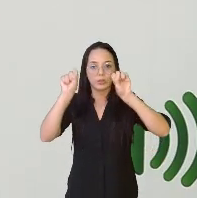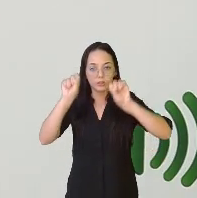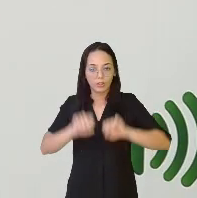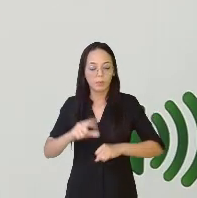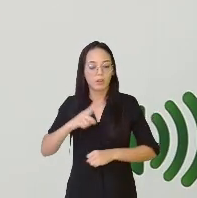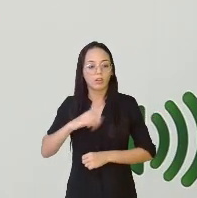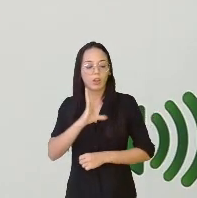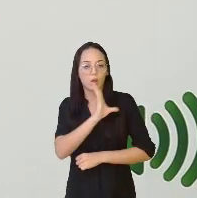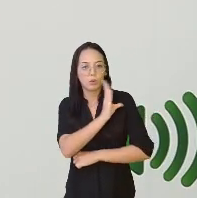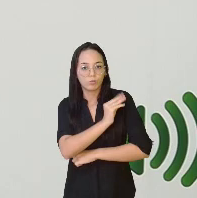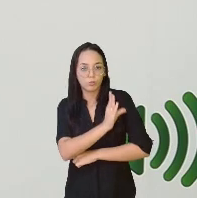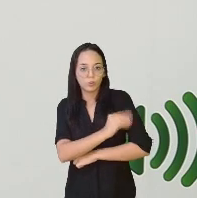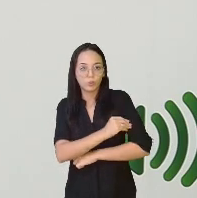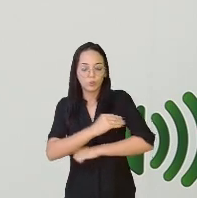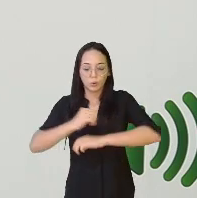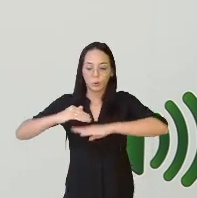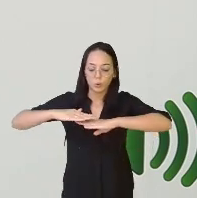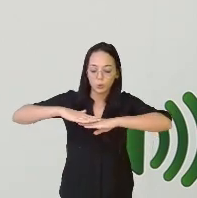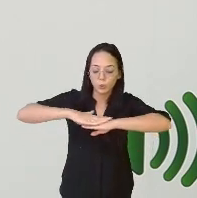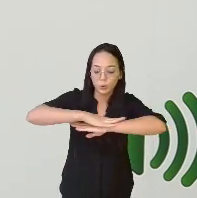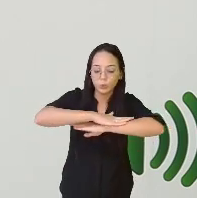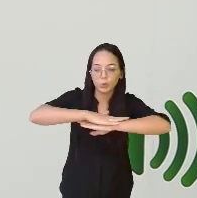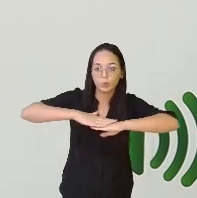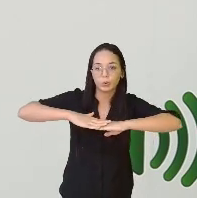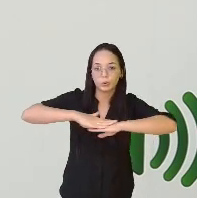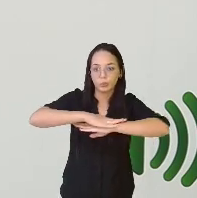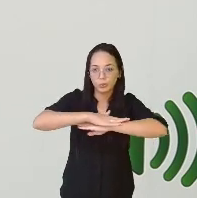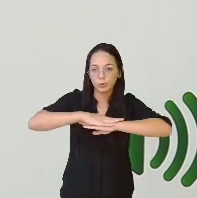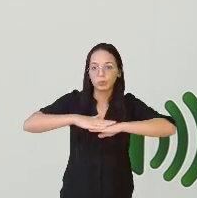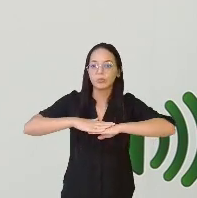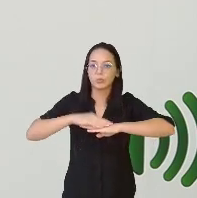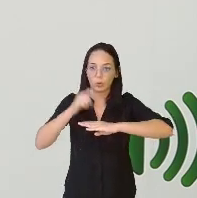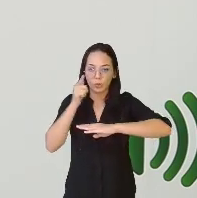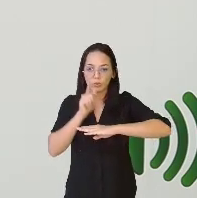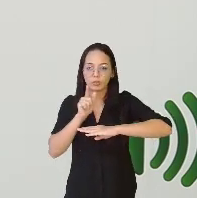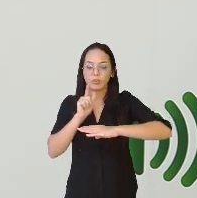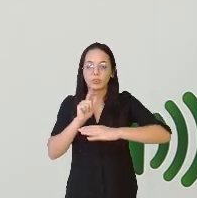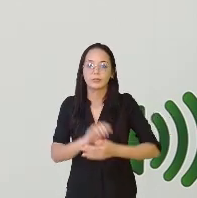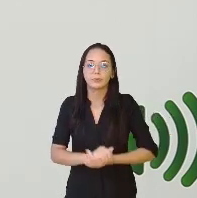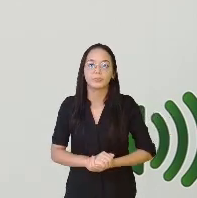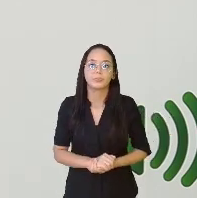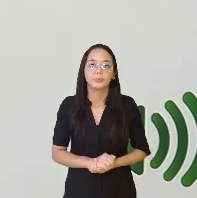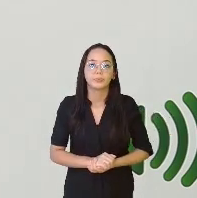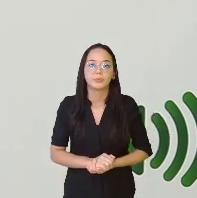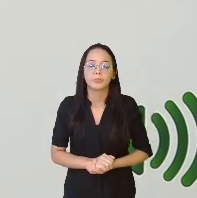que fazem com que o nosso sistema digestório, ele funcione.